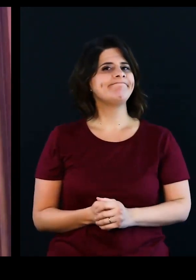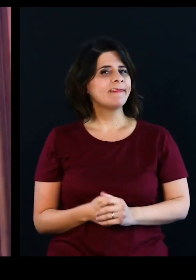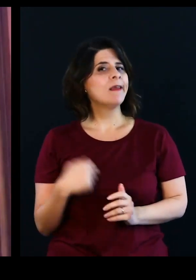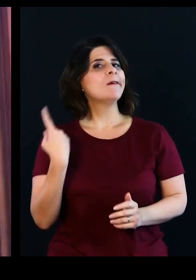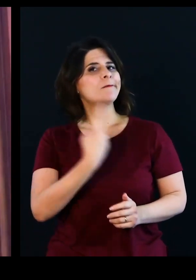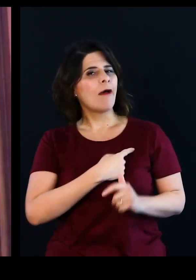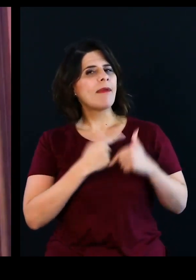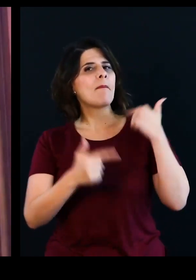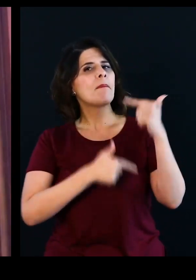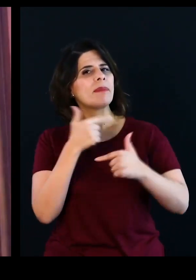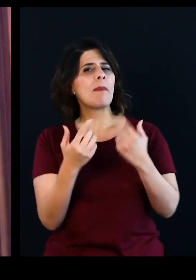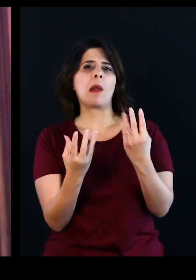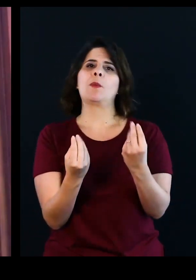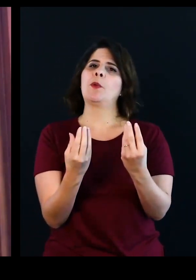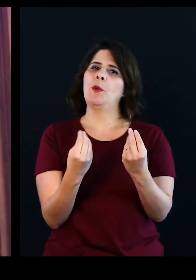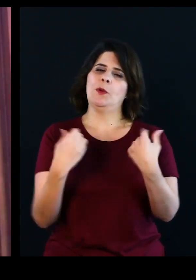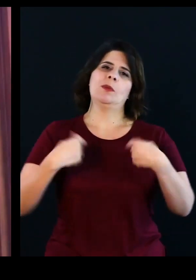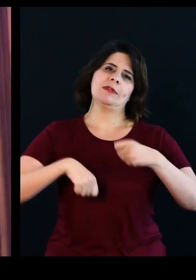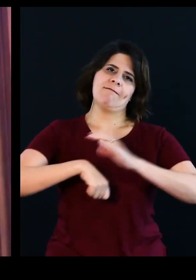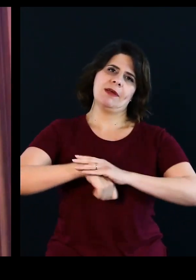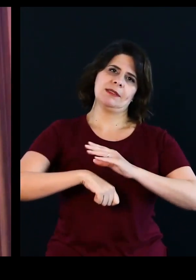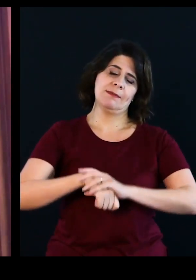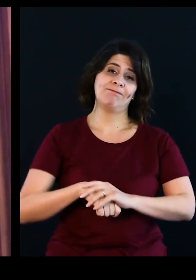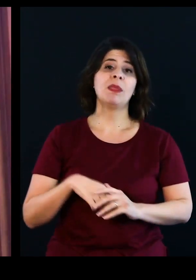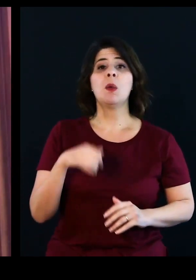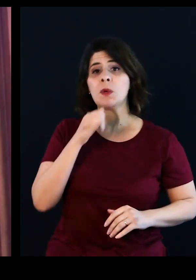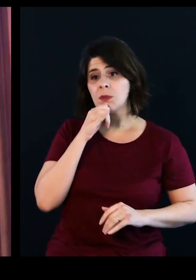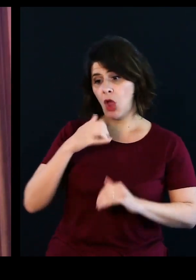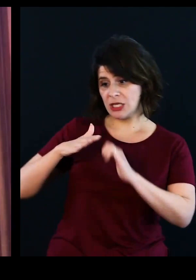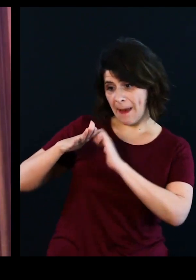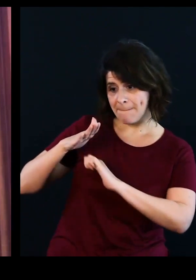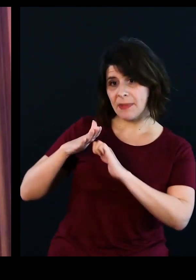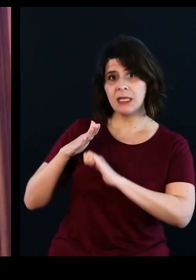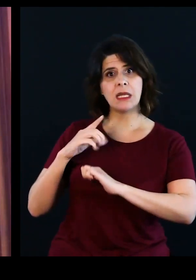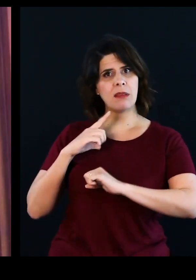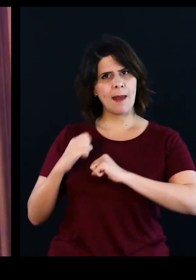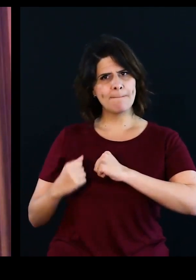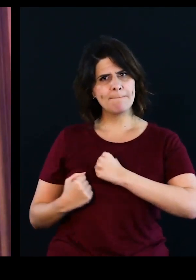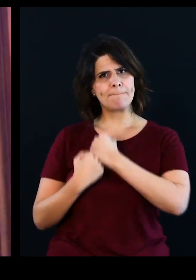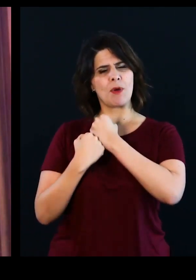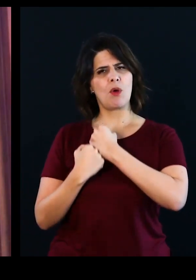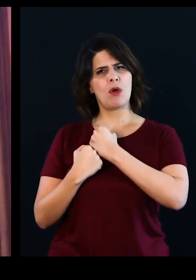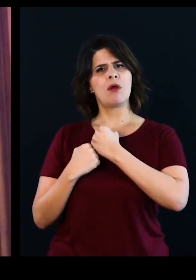estamos numa situação muito privilegiada. Nós que estamos em empresas sólidas, né, com